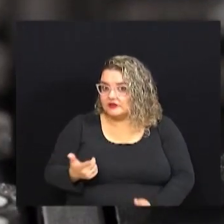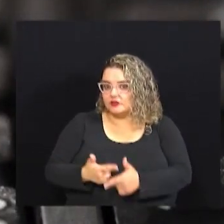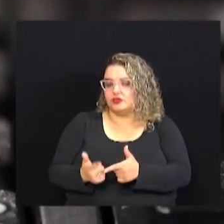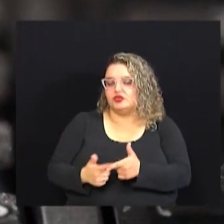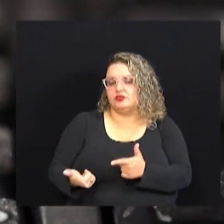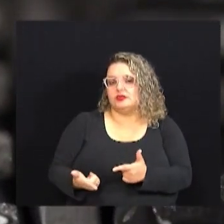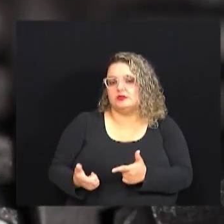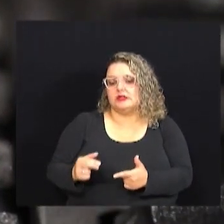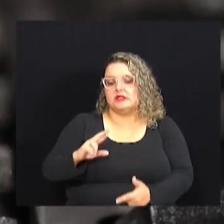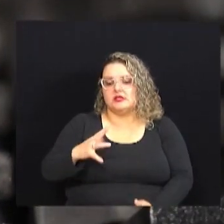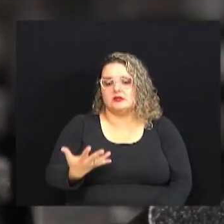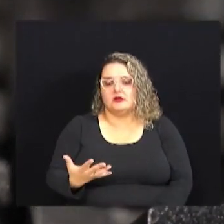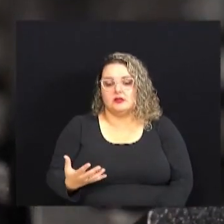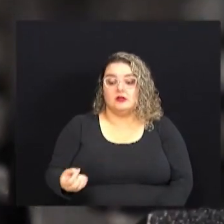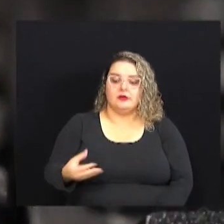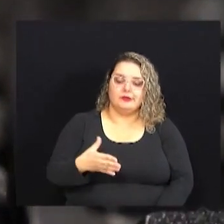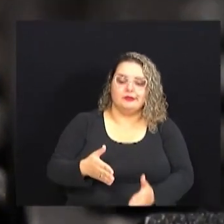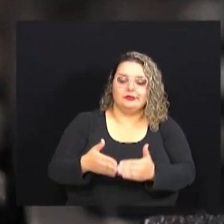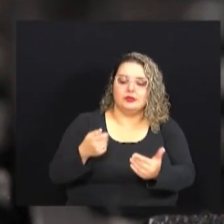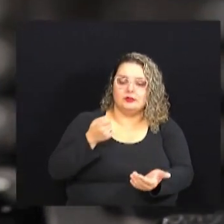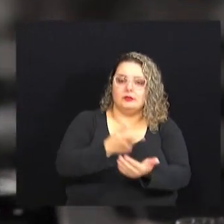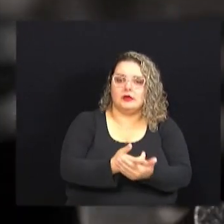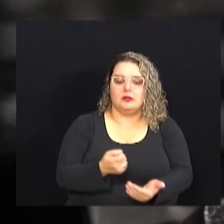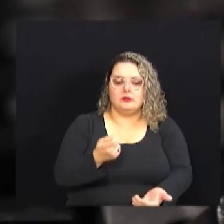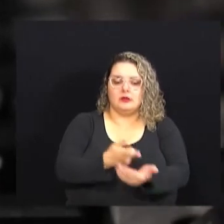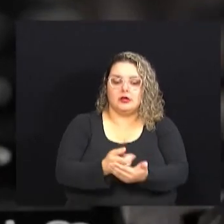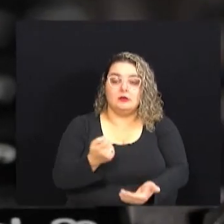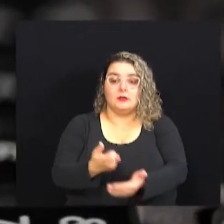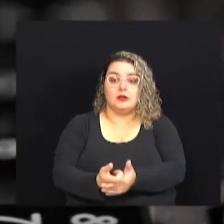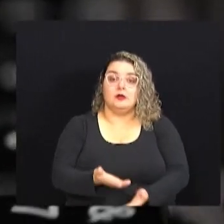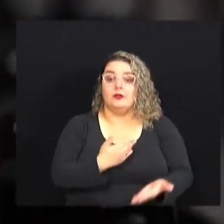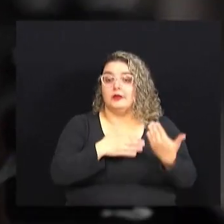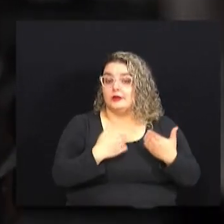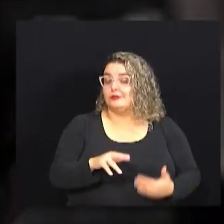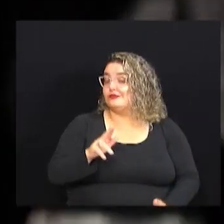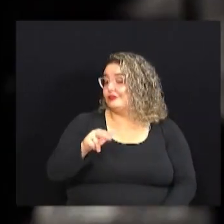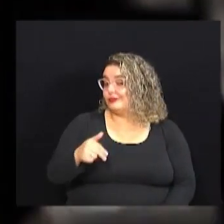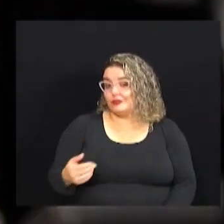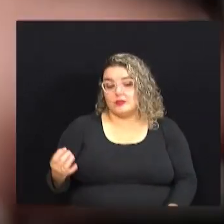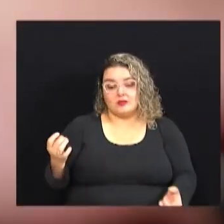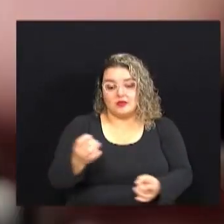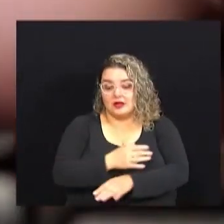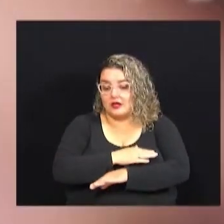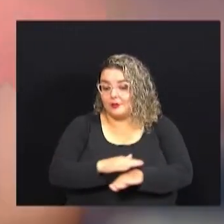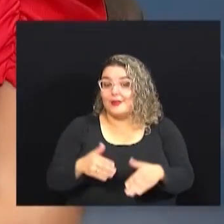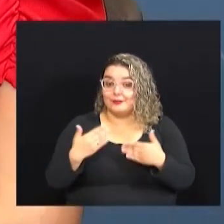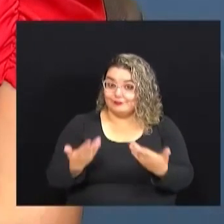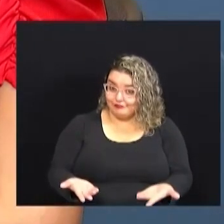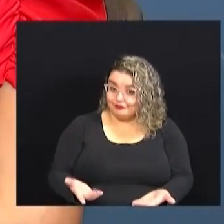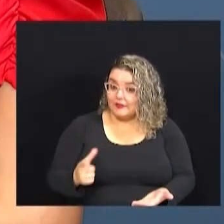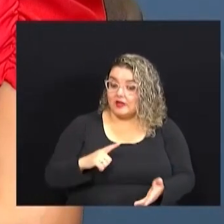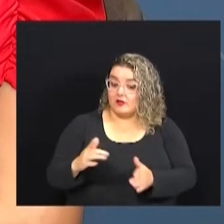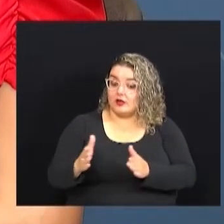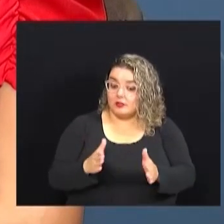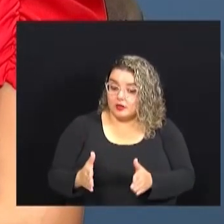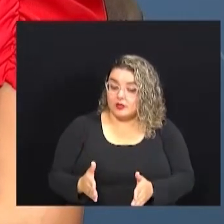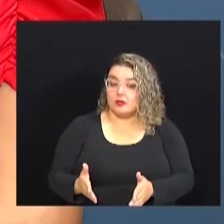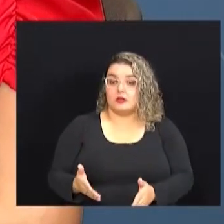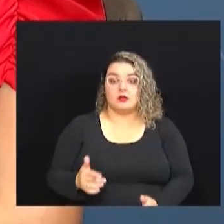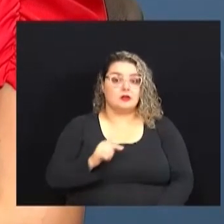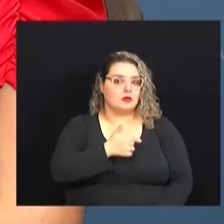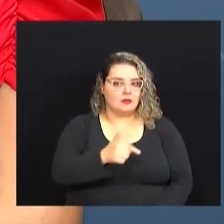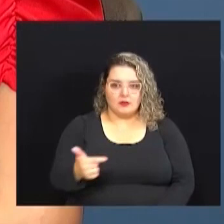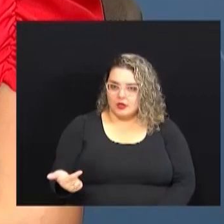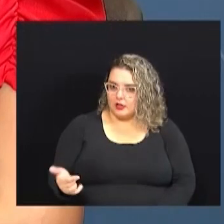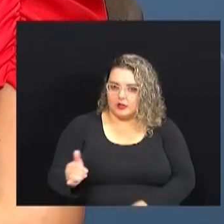resolver. Se a gente ficar só pegando novos empréstimos para cobrir o empréstimo antigo, a gente nunca vai sair dessa bola de neve, né? E vai ter uma hora que provavelmente